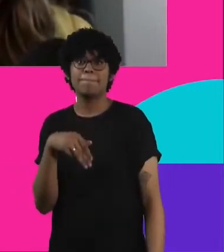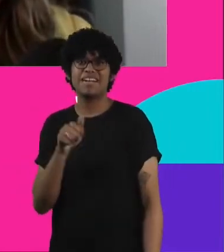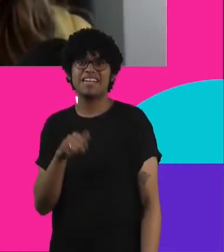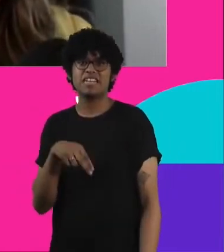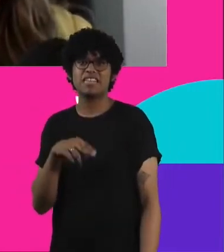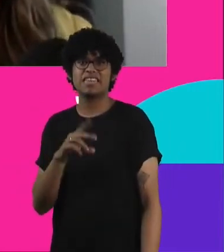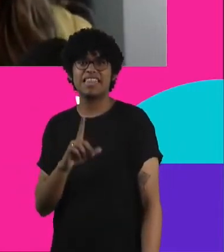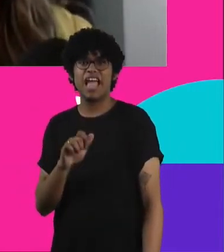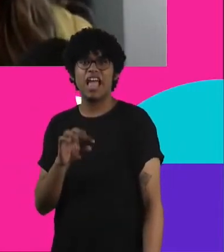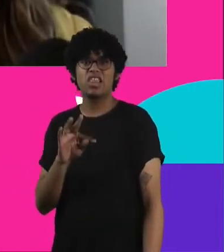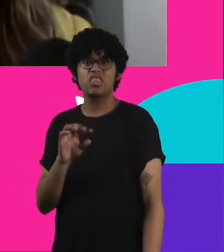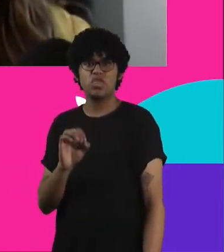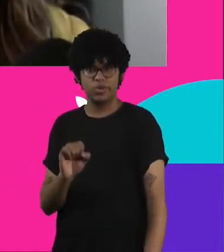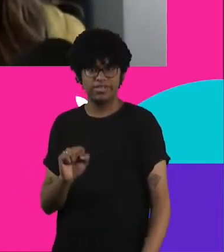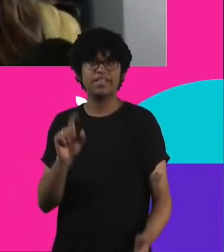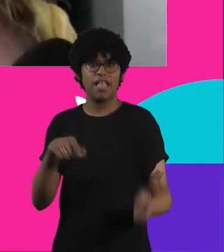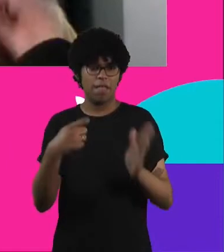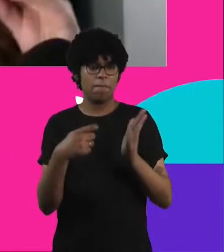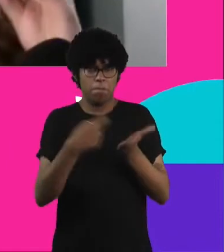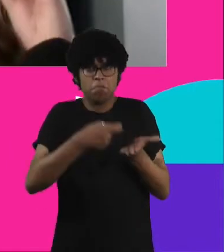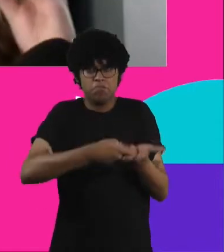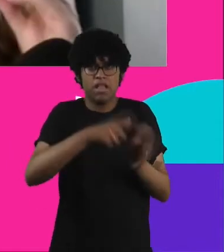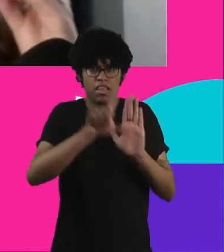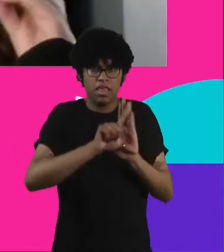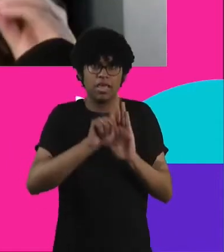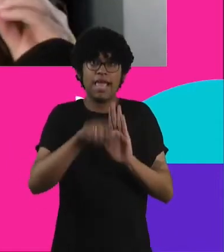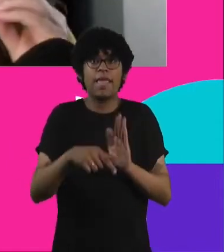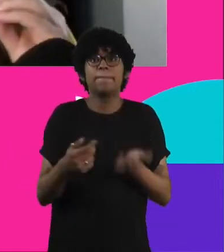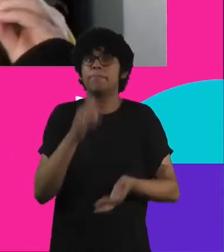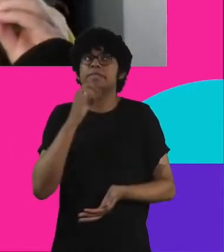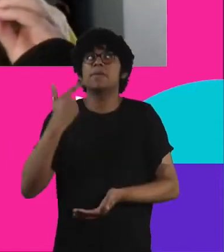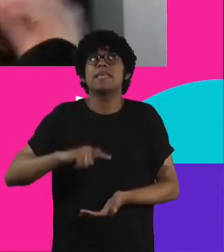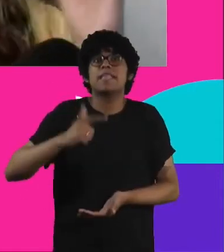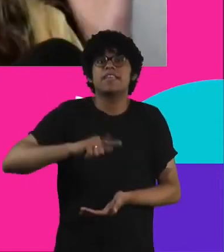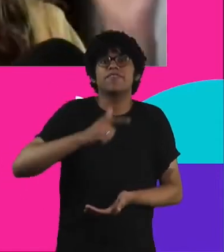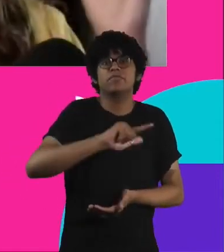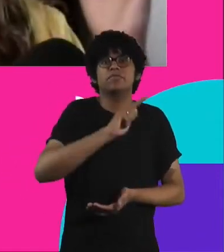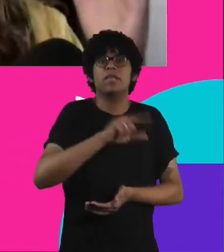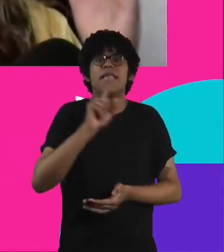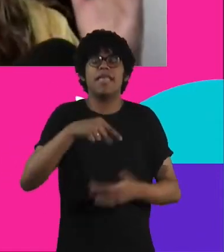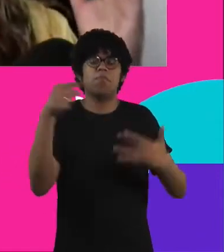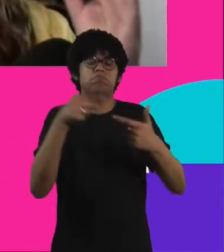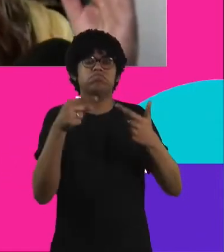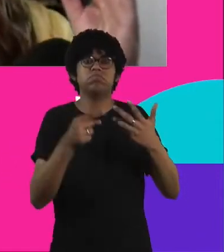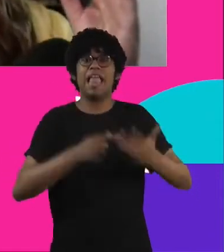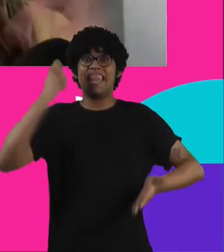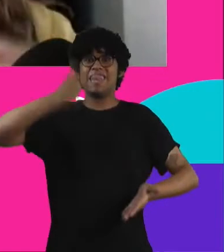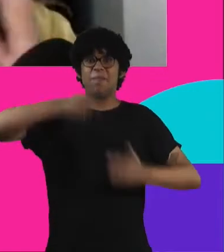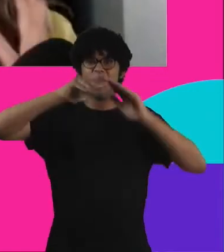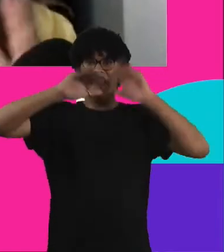gente chama de recursos repetitivos, critérios a serem utilizados para que os grandes tribunais, os